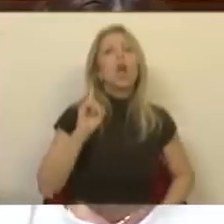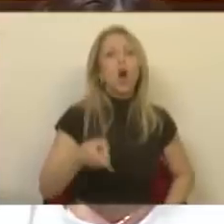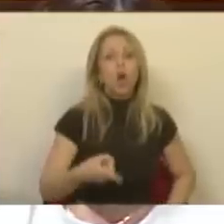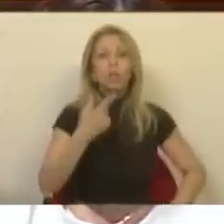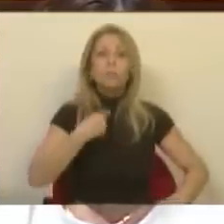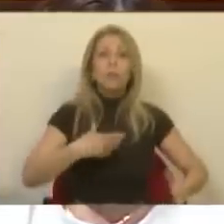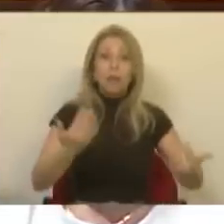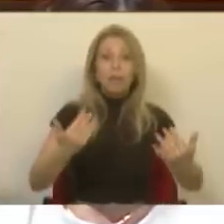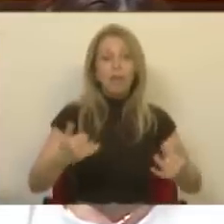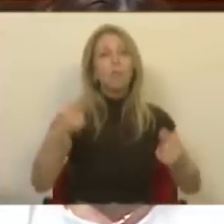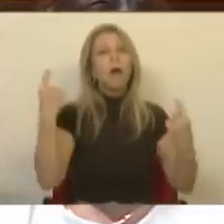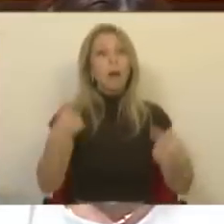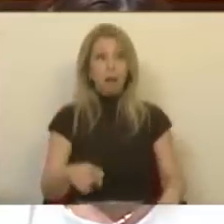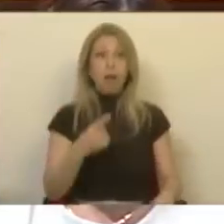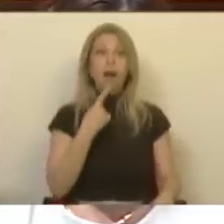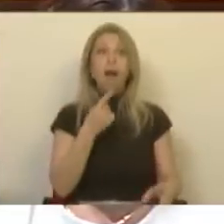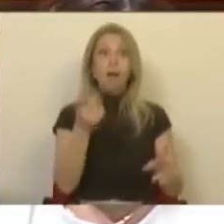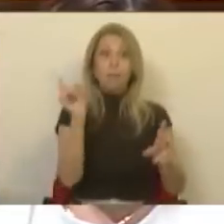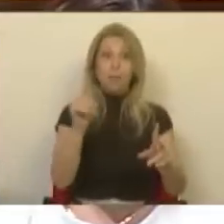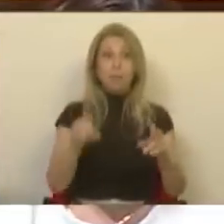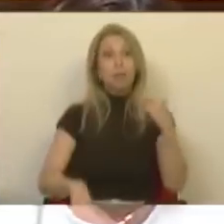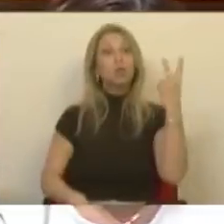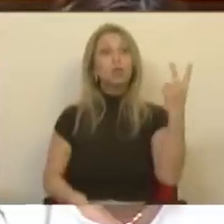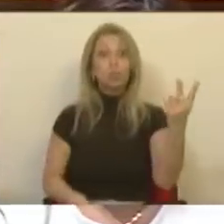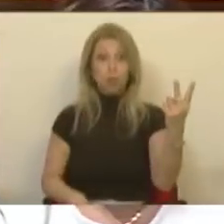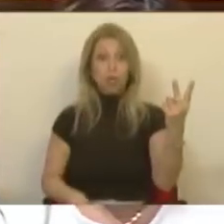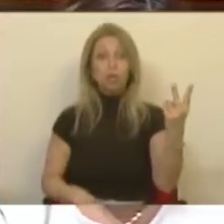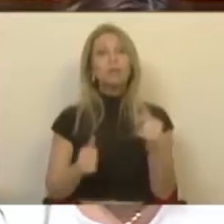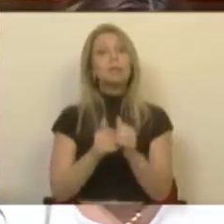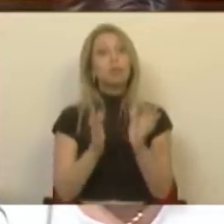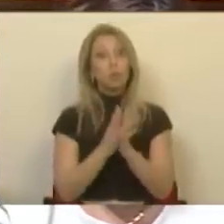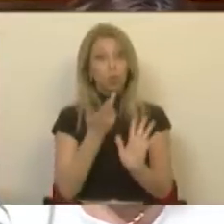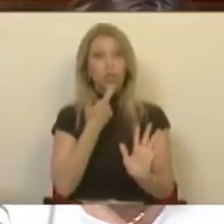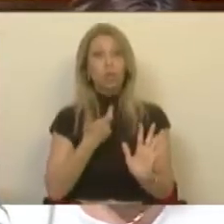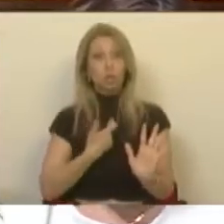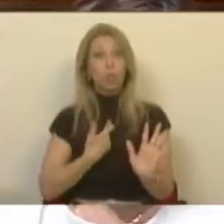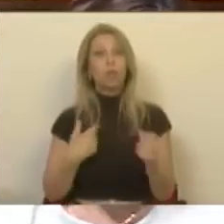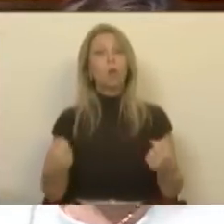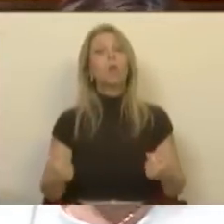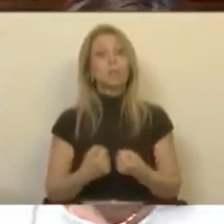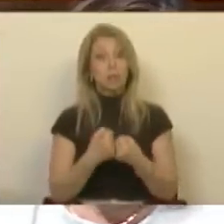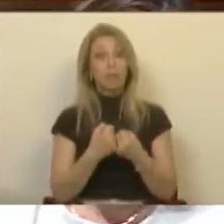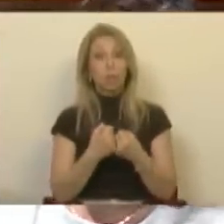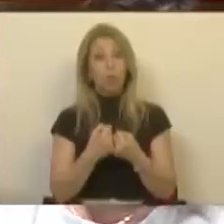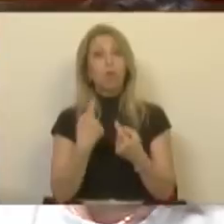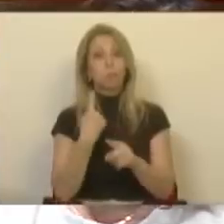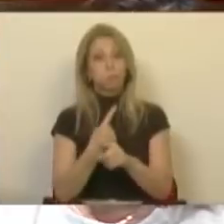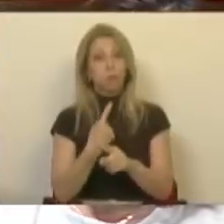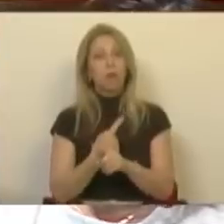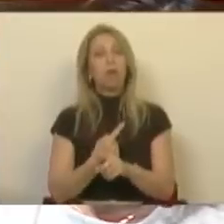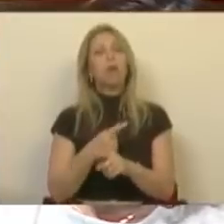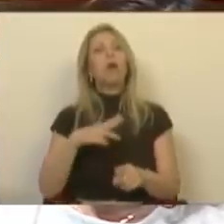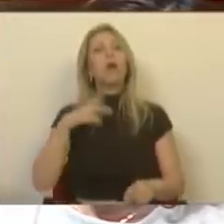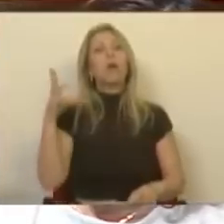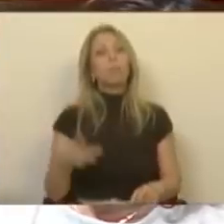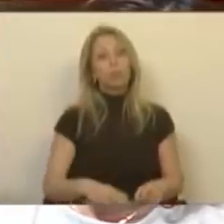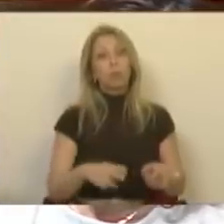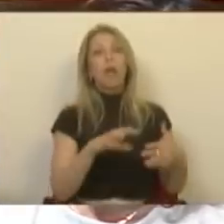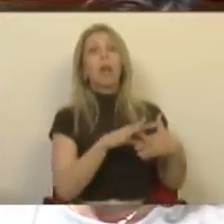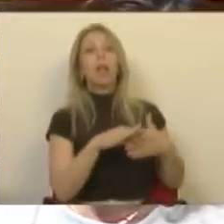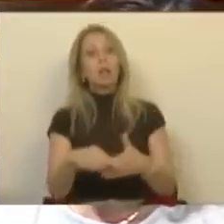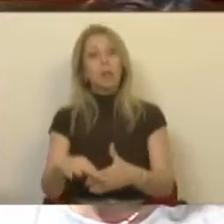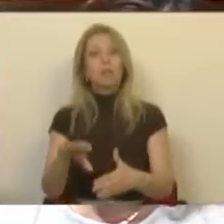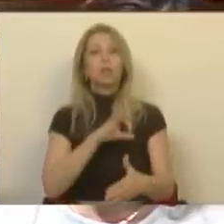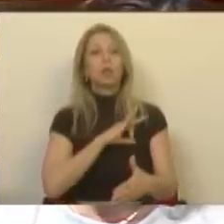recorrentemente de todos aqueles que que foram respondendo ao desafio Portugal sobre a liderança do seu primeiro ministro António Costa